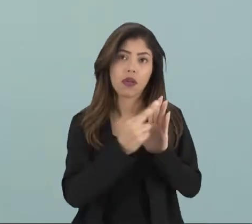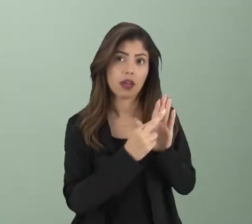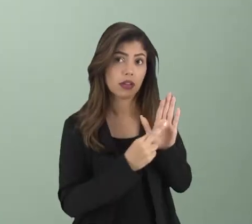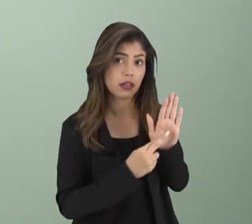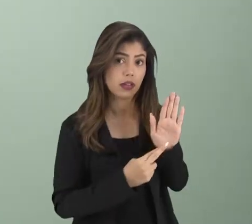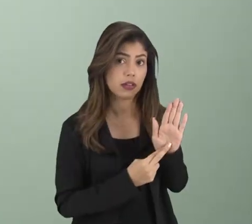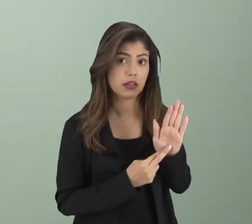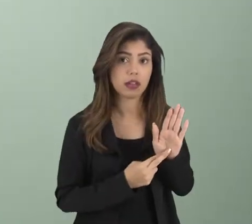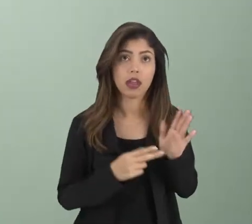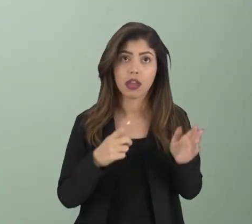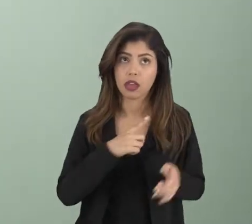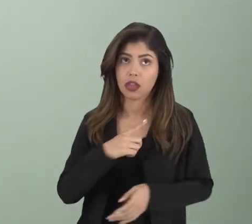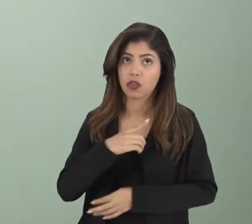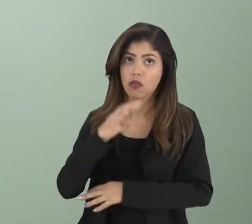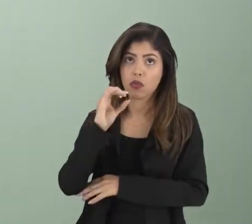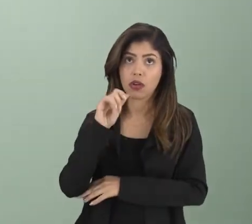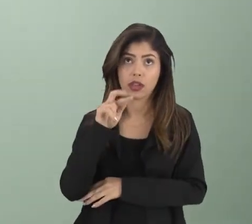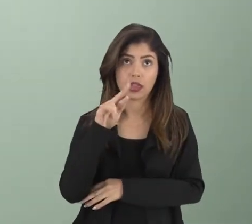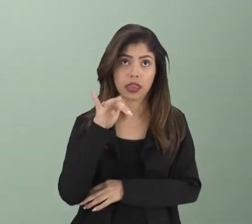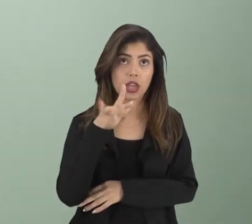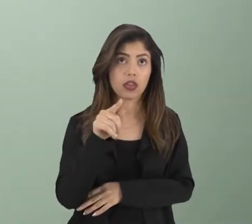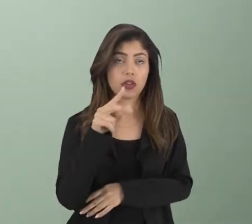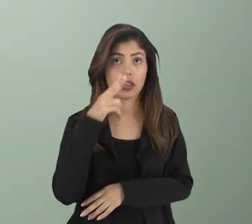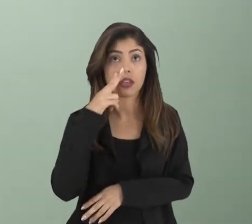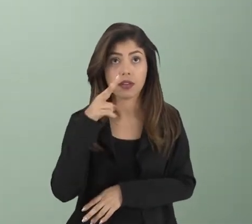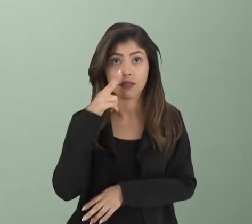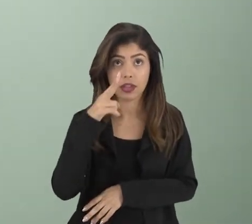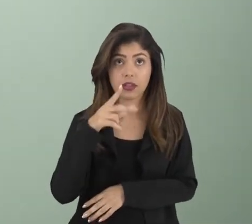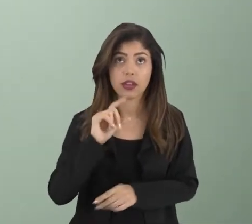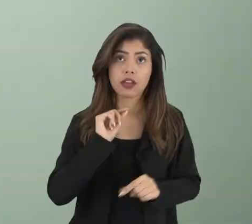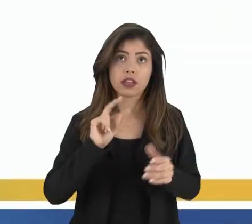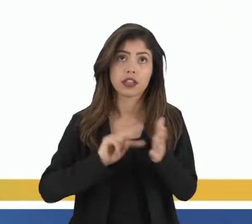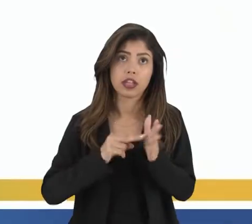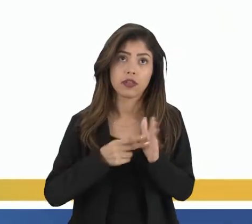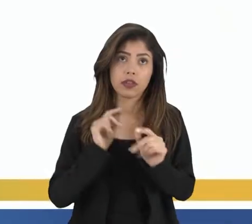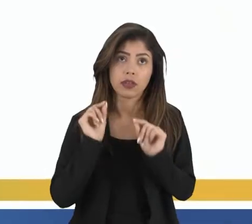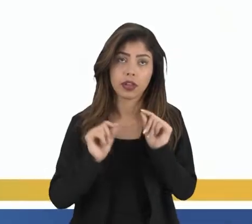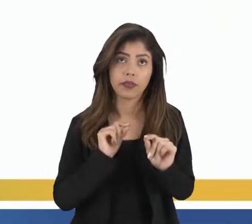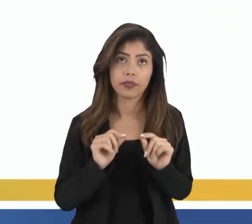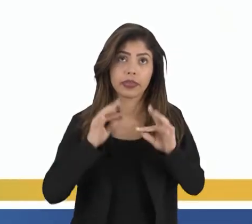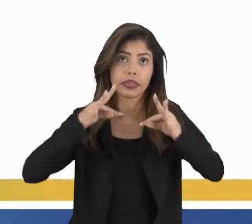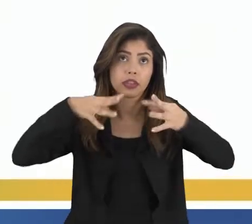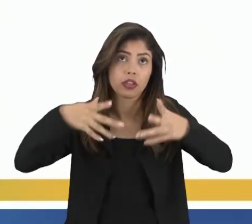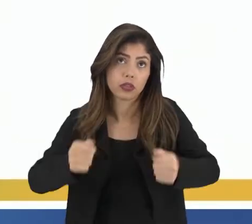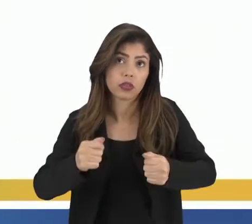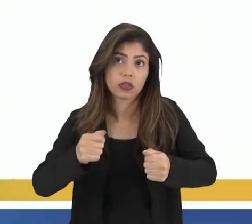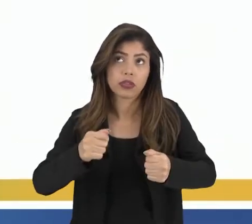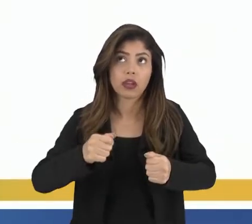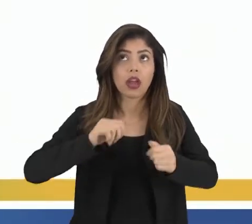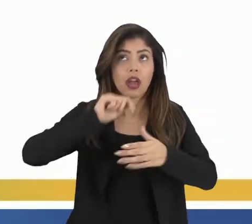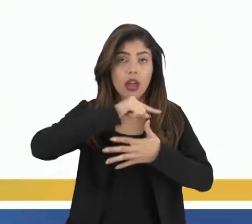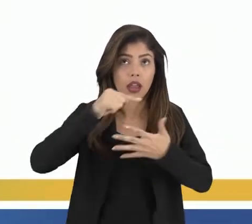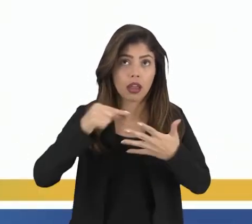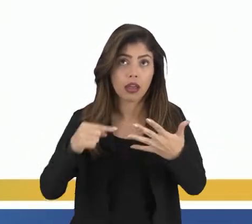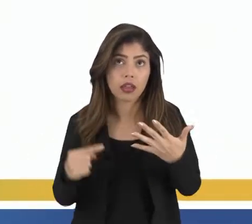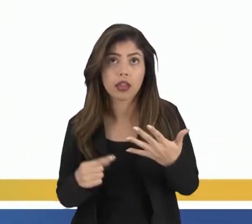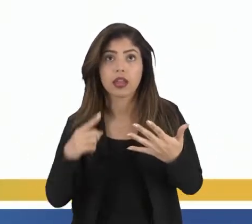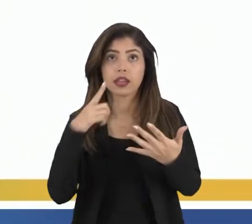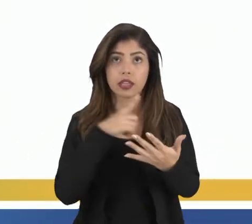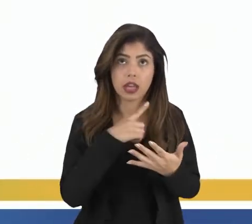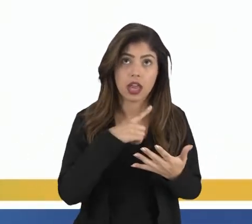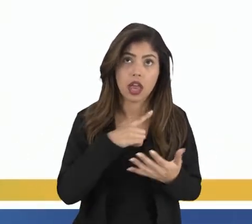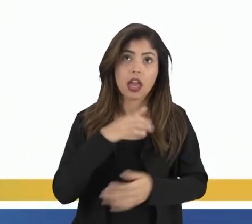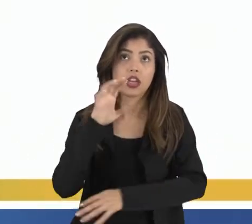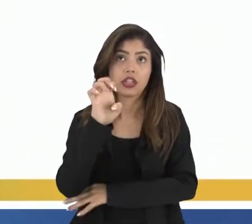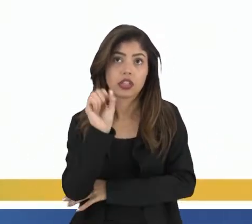chamada regra do quinteto, que vocês estão acompanhando aí na tela, que diz o seguinte: todo elemento químico, para se tornar estável,